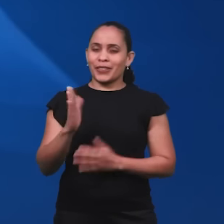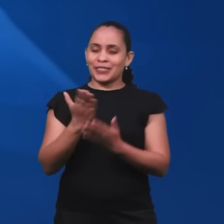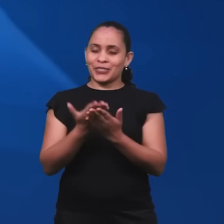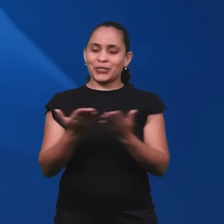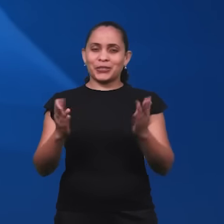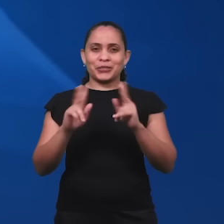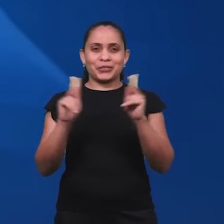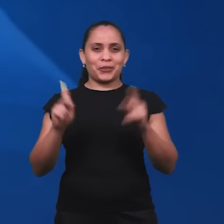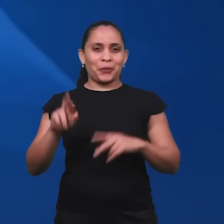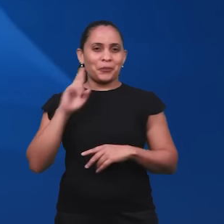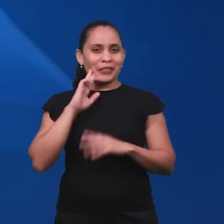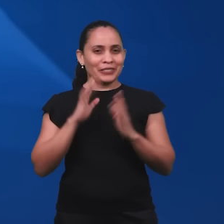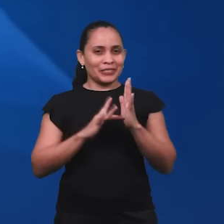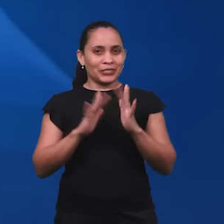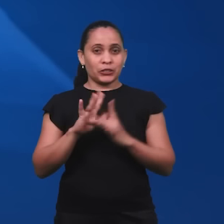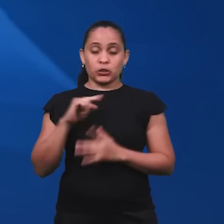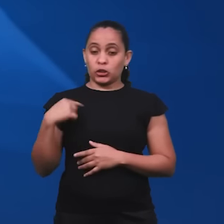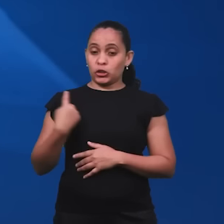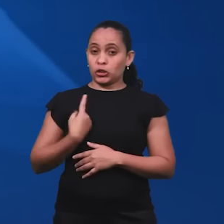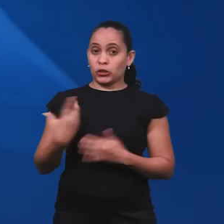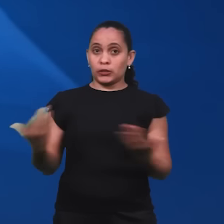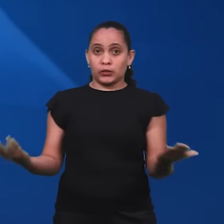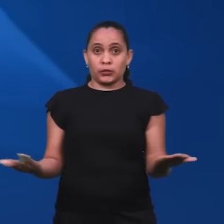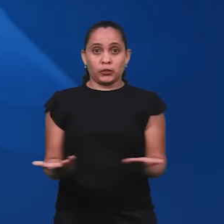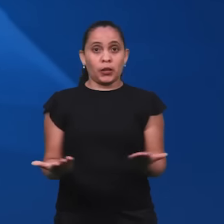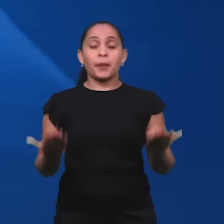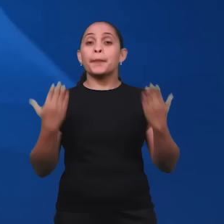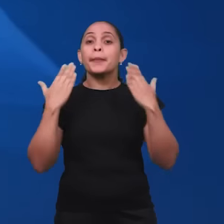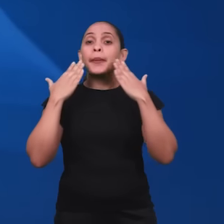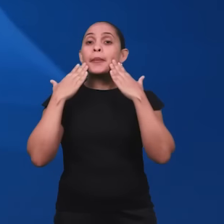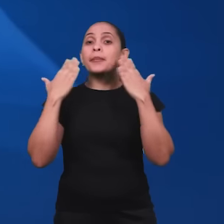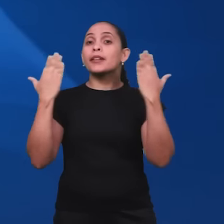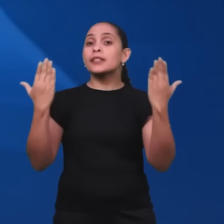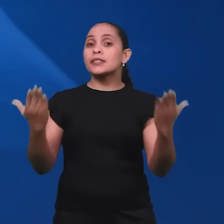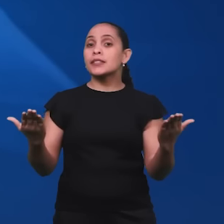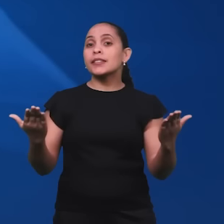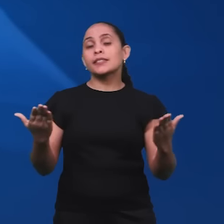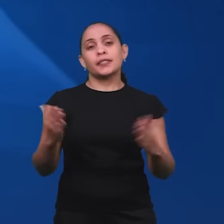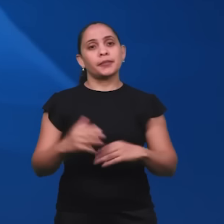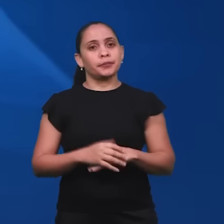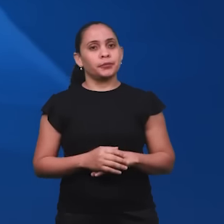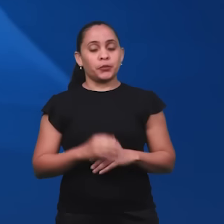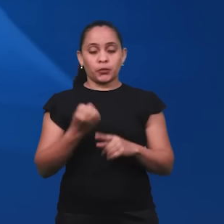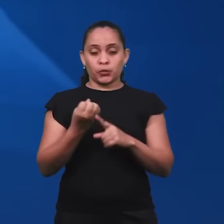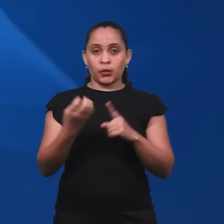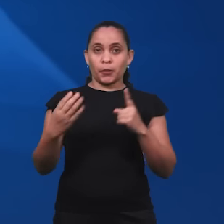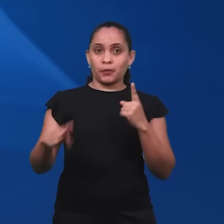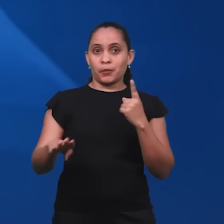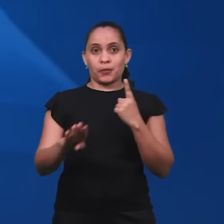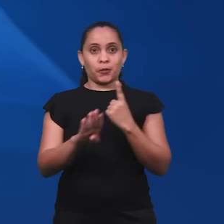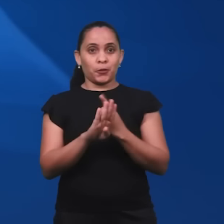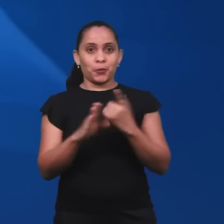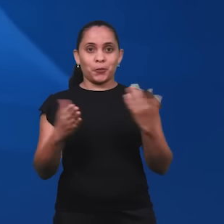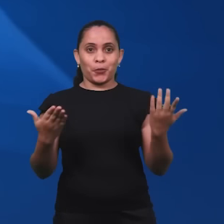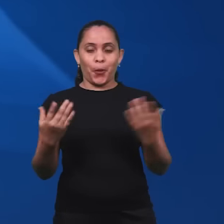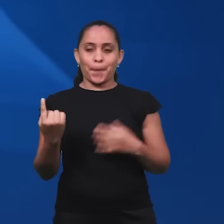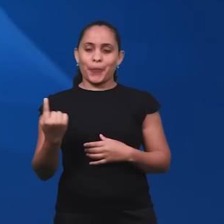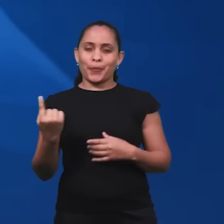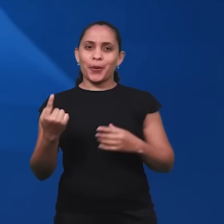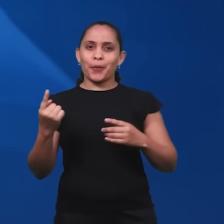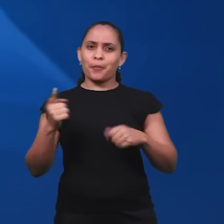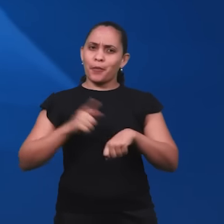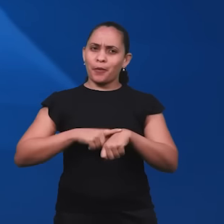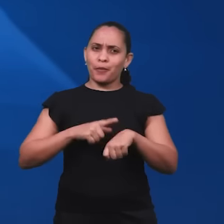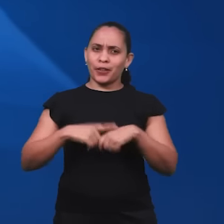eu saúdo todos com a paz do Senhor. Estamos aqui para nós apresentarmos uma parte da nossa Escola Bíblica Dominical, que